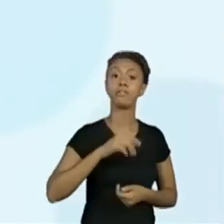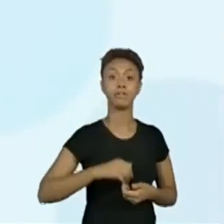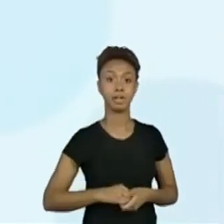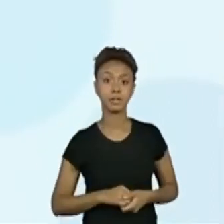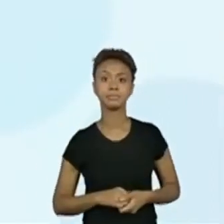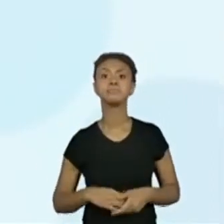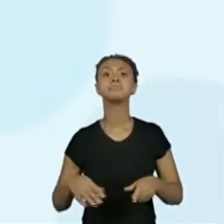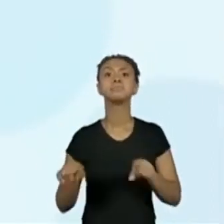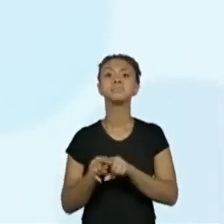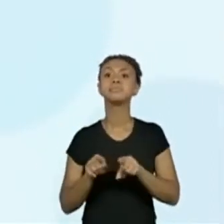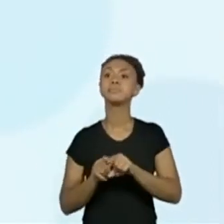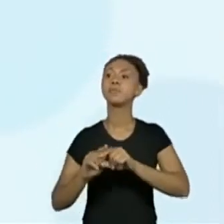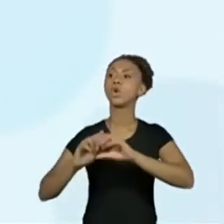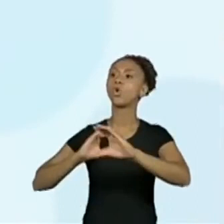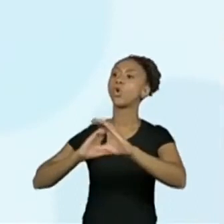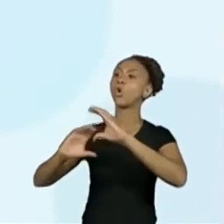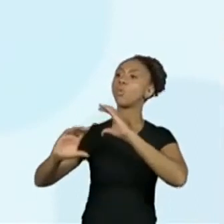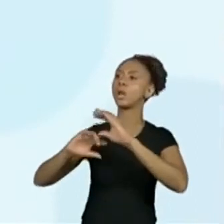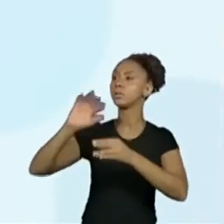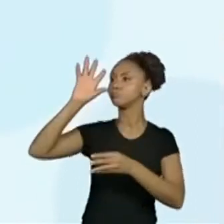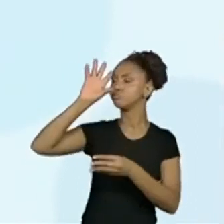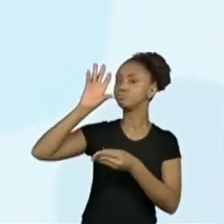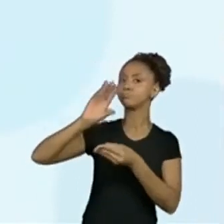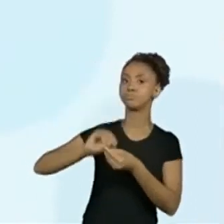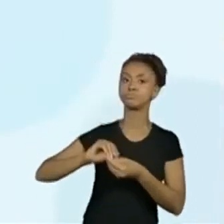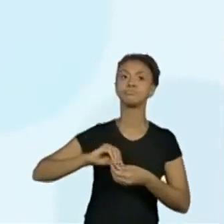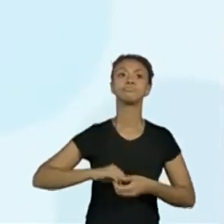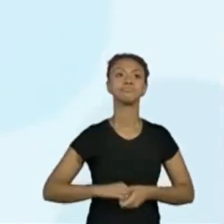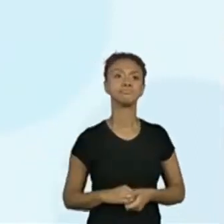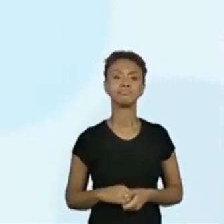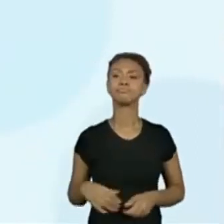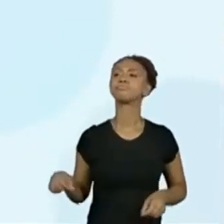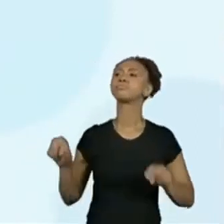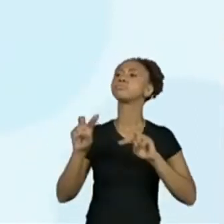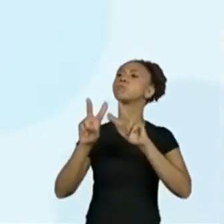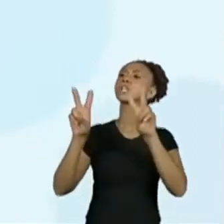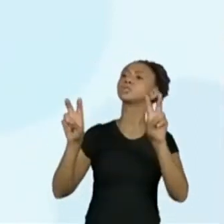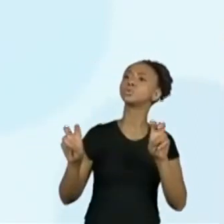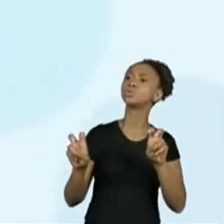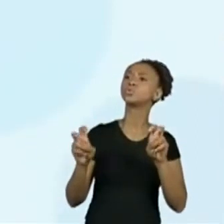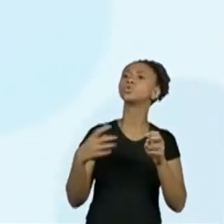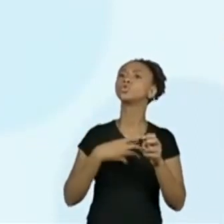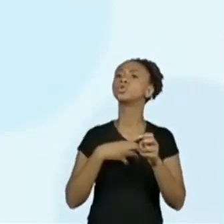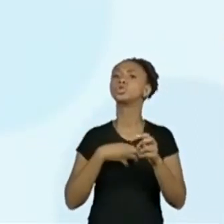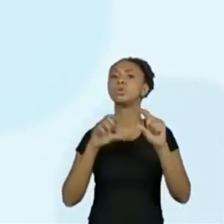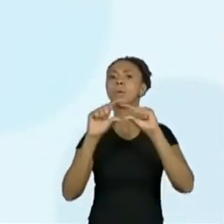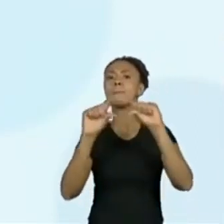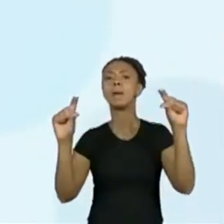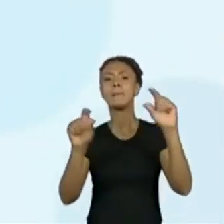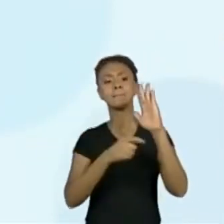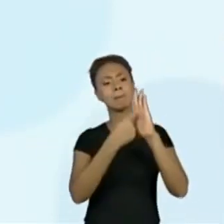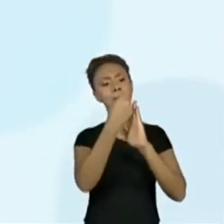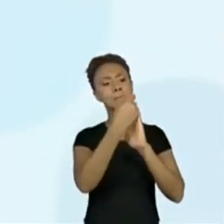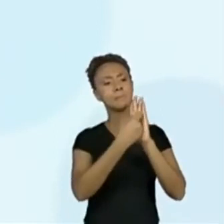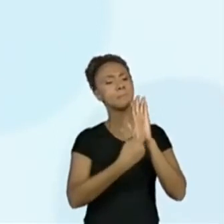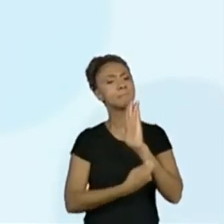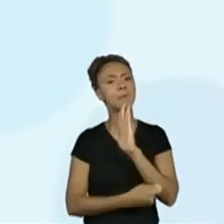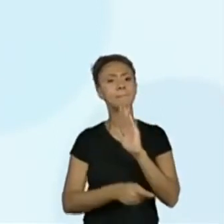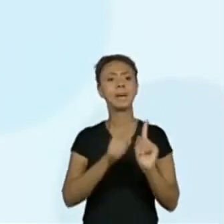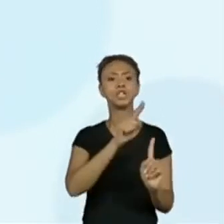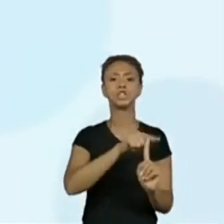situação comunicativa. O tema assunto, a estrutura composicional e o estilo próprio de cada